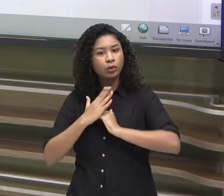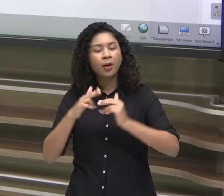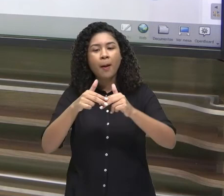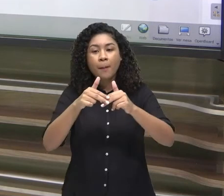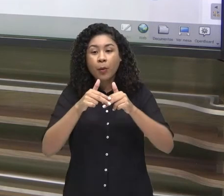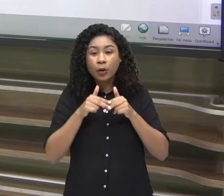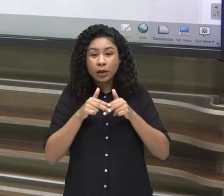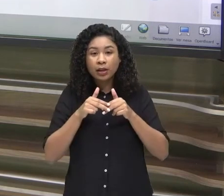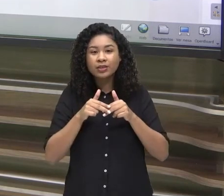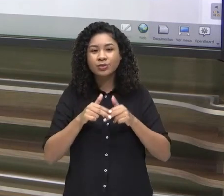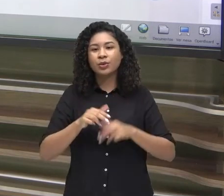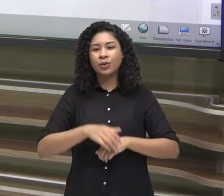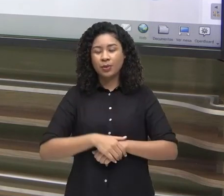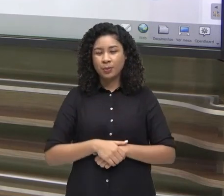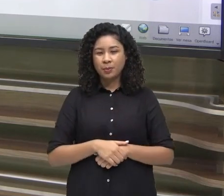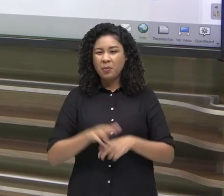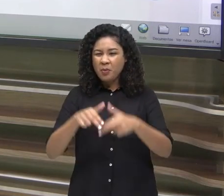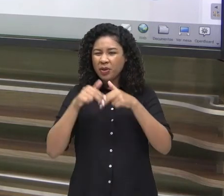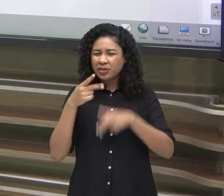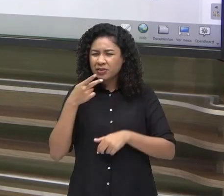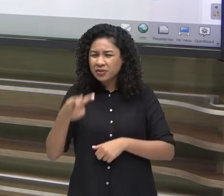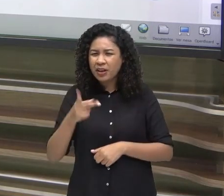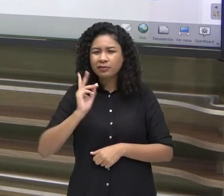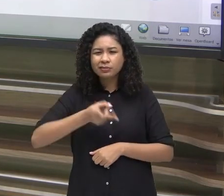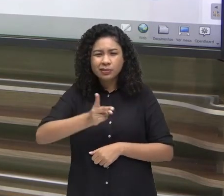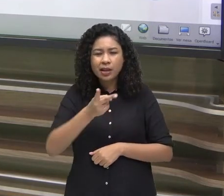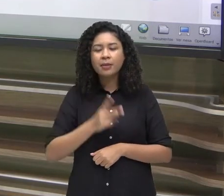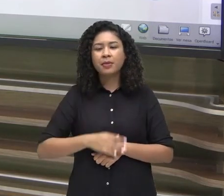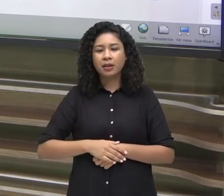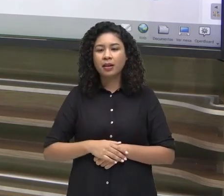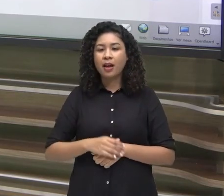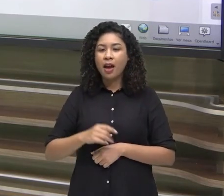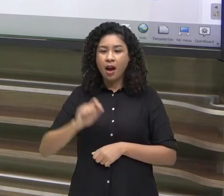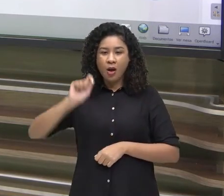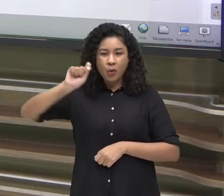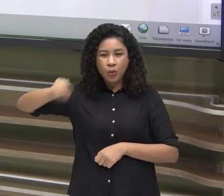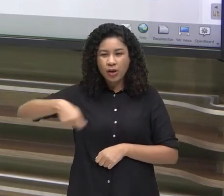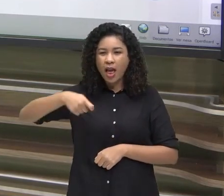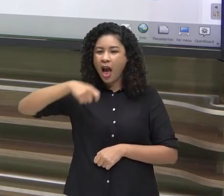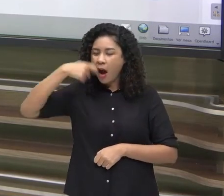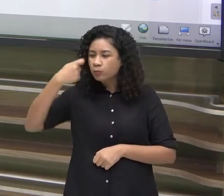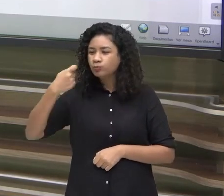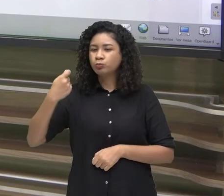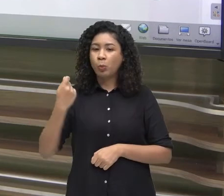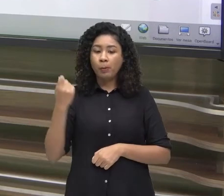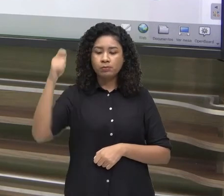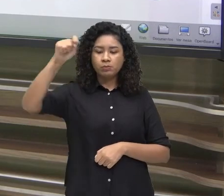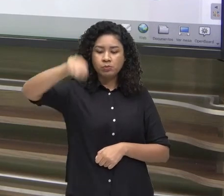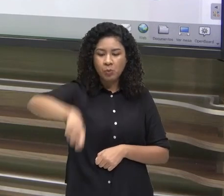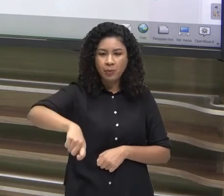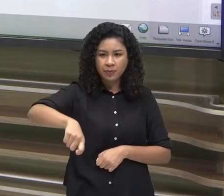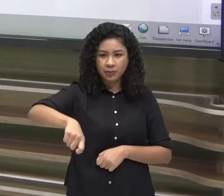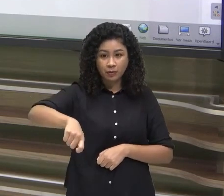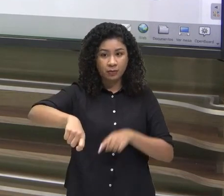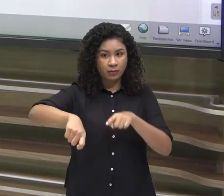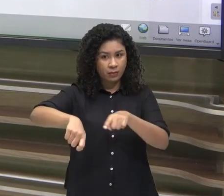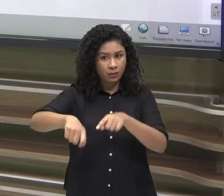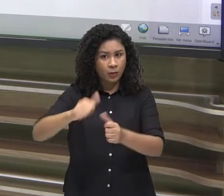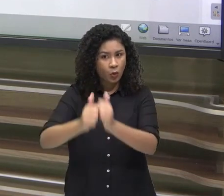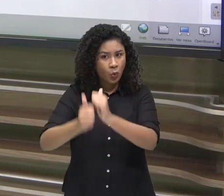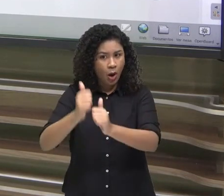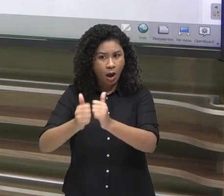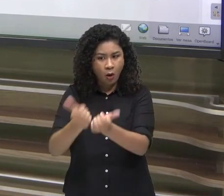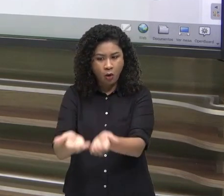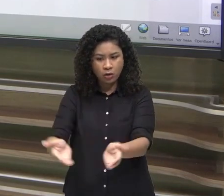mete a colher suja no arroz que vai azedar. A colher que você colocou na boca não coloca na comida de volta, porque a nossa saliva ela contém